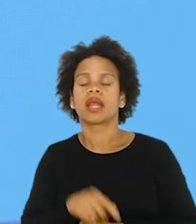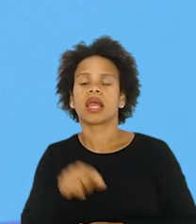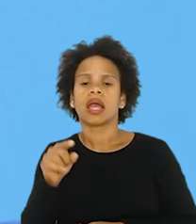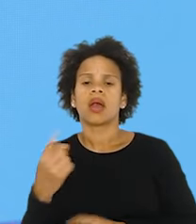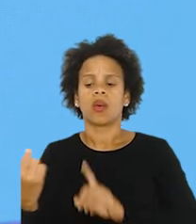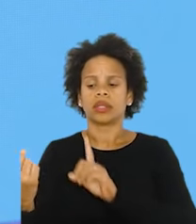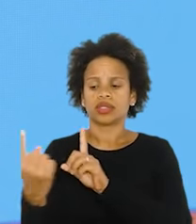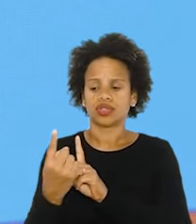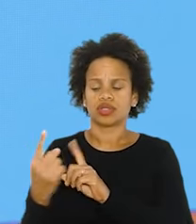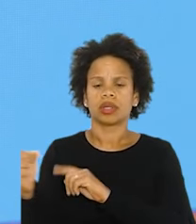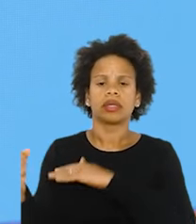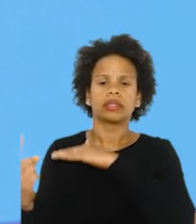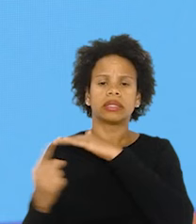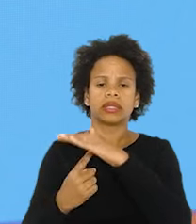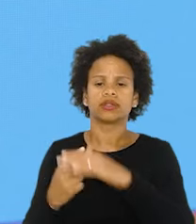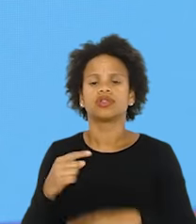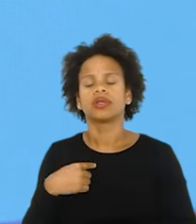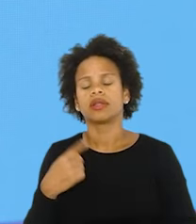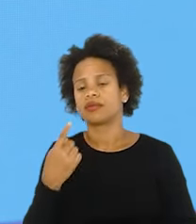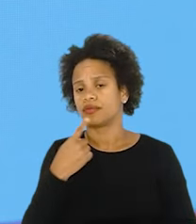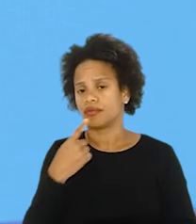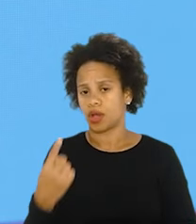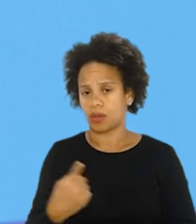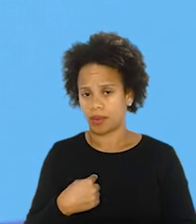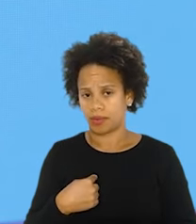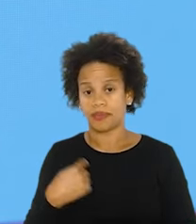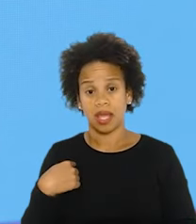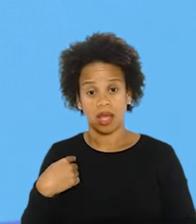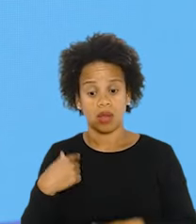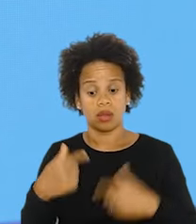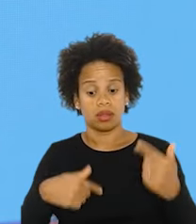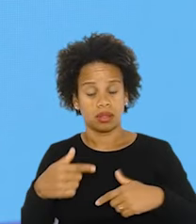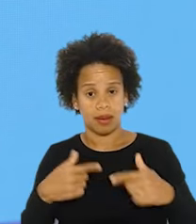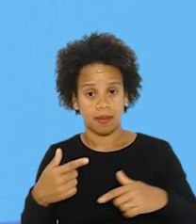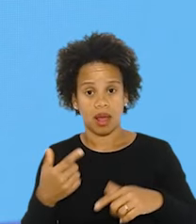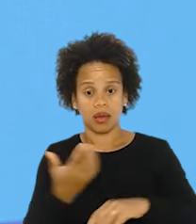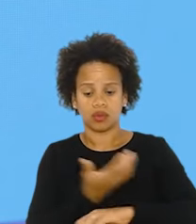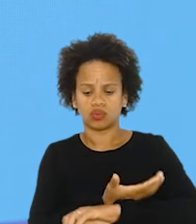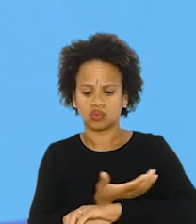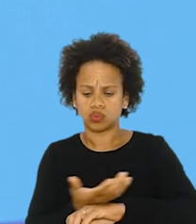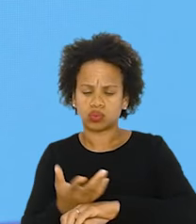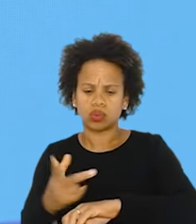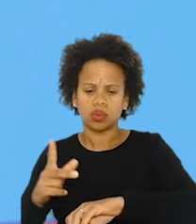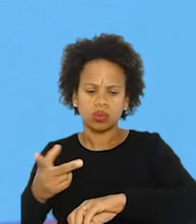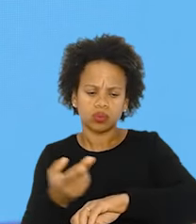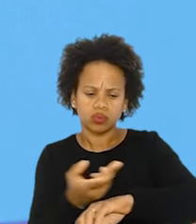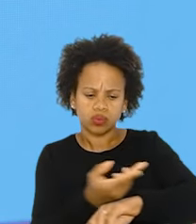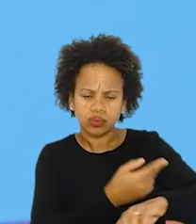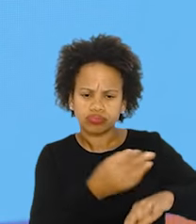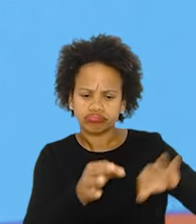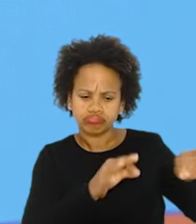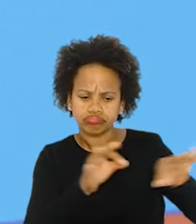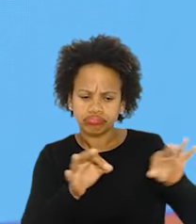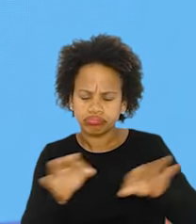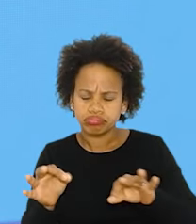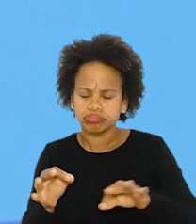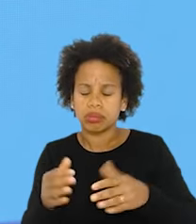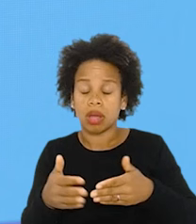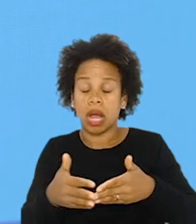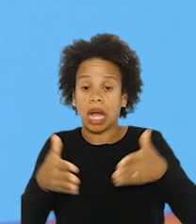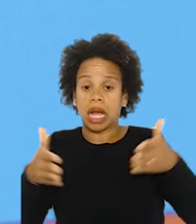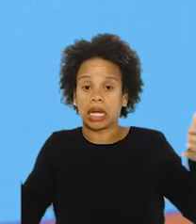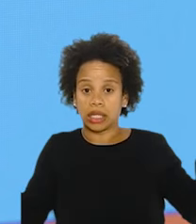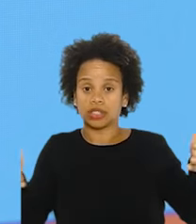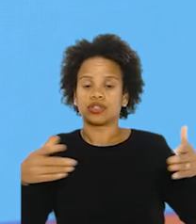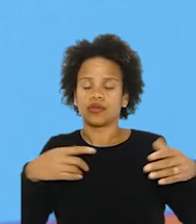dia atendi um cliente ele falou o seguinte para mim ele era um jardineiro e foi fazer uma manutenção no Jardim Jardim bem grande de